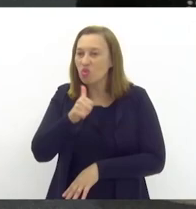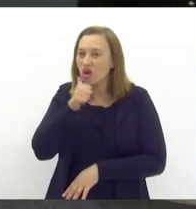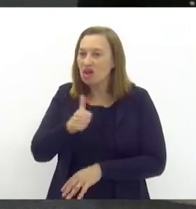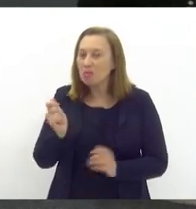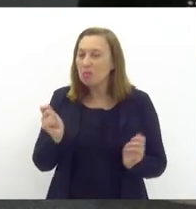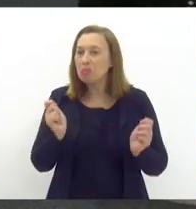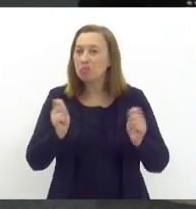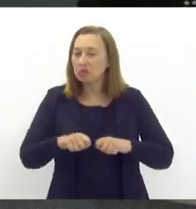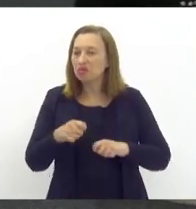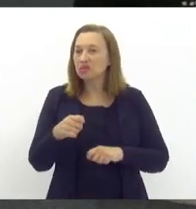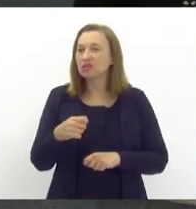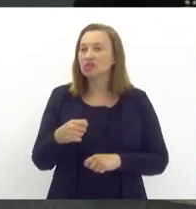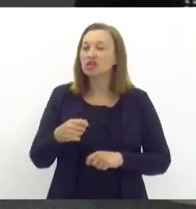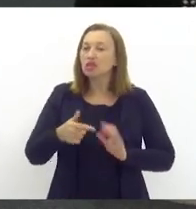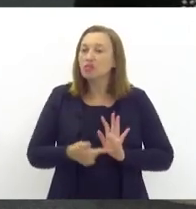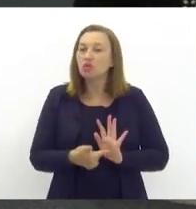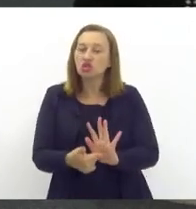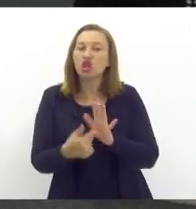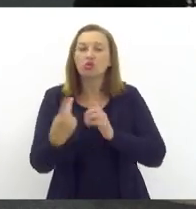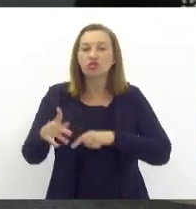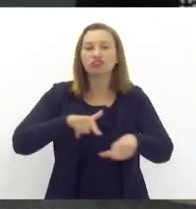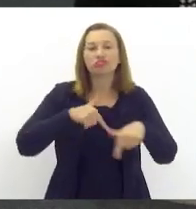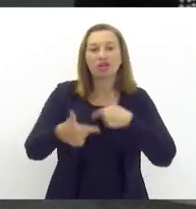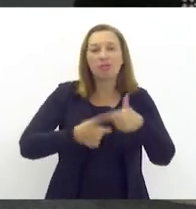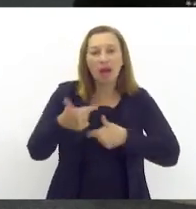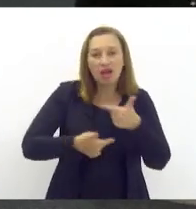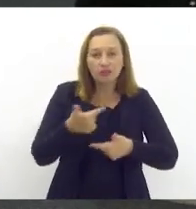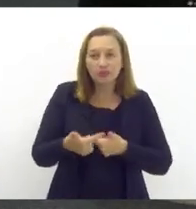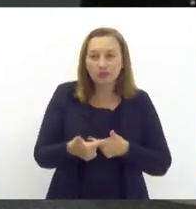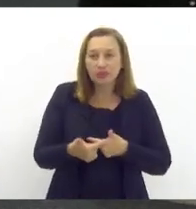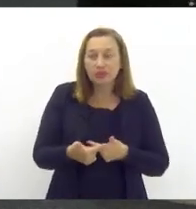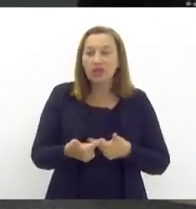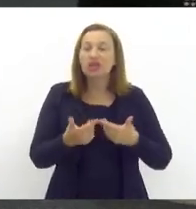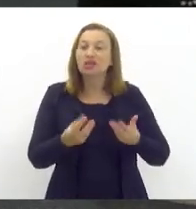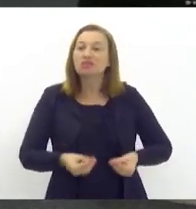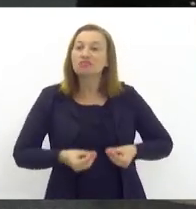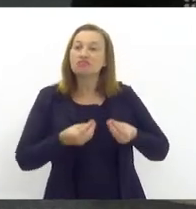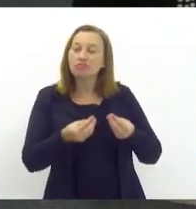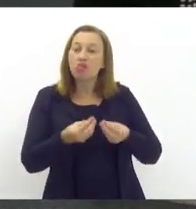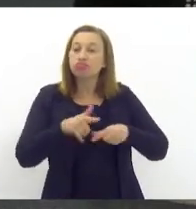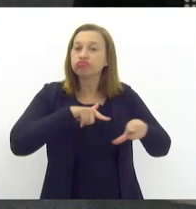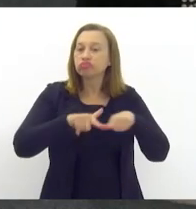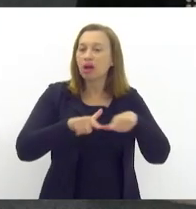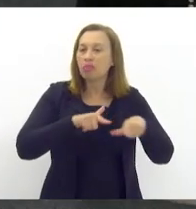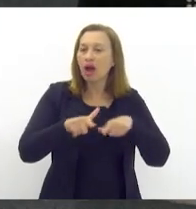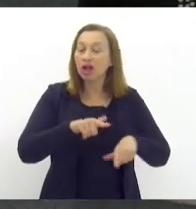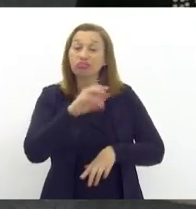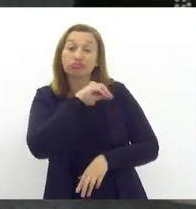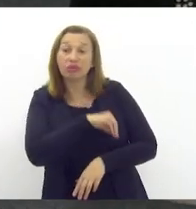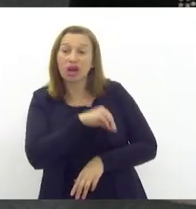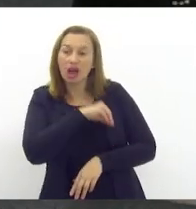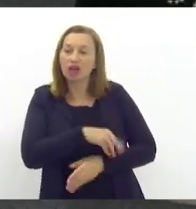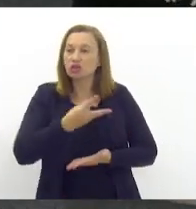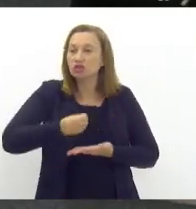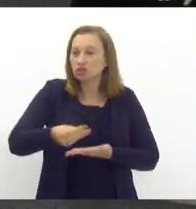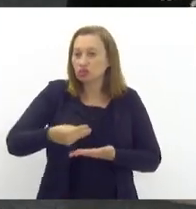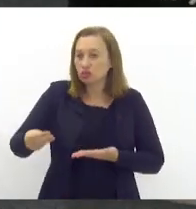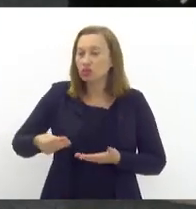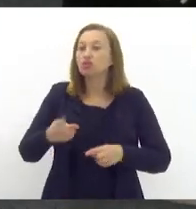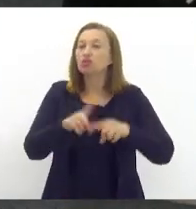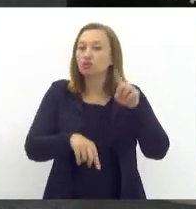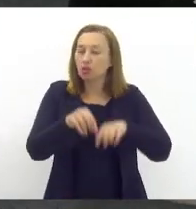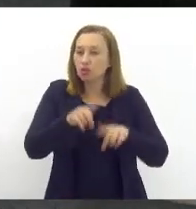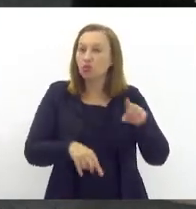potência e visibilizar o seu trabalho e garantir emprego, renda, distribuição também dos seus